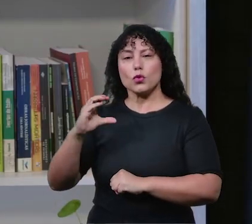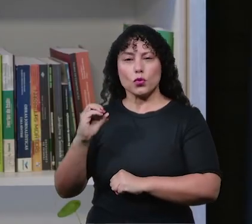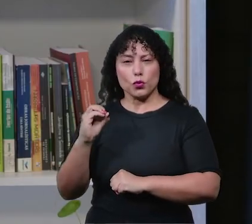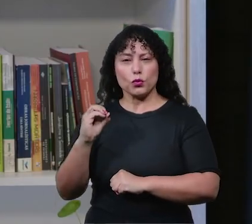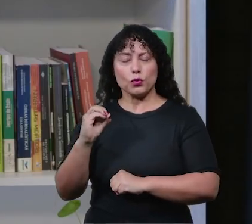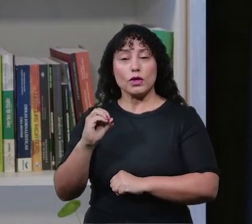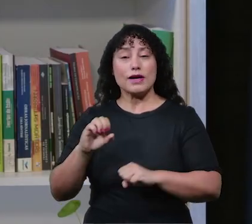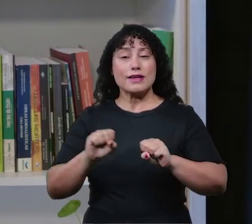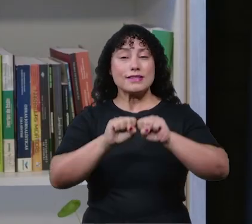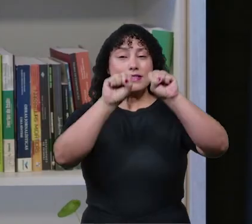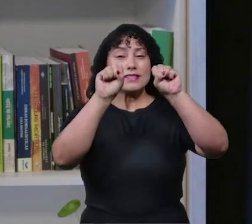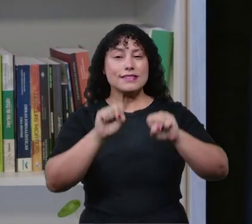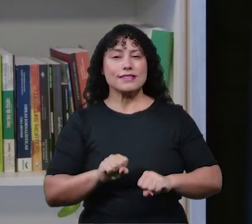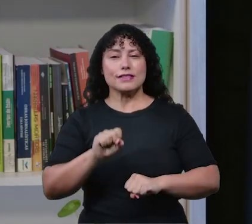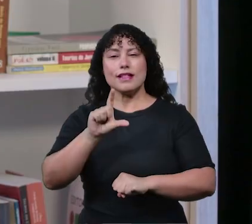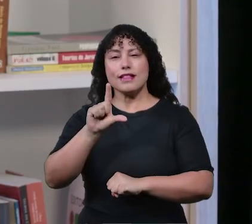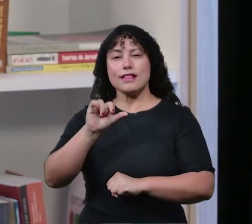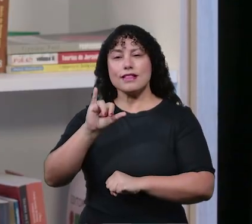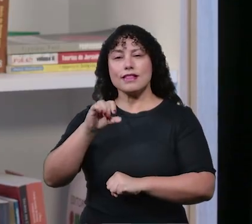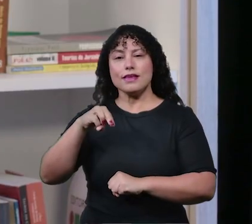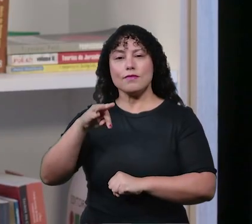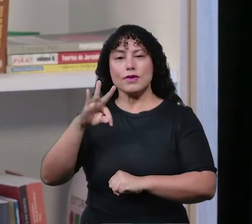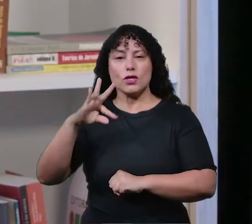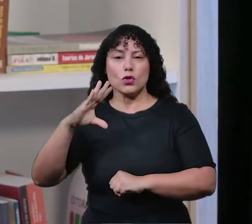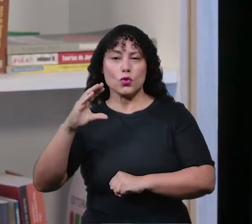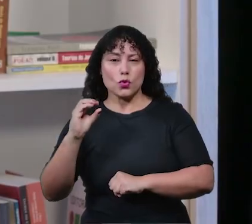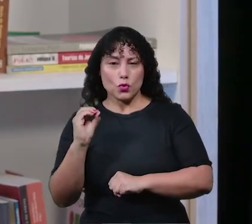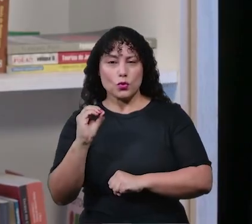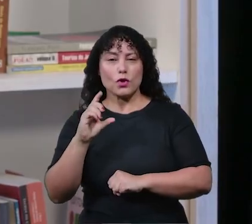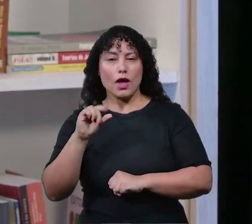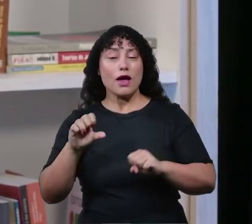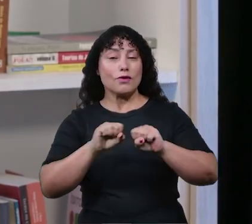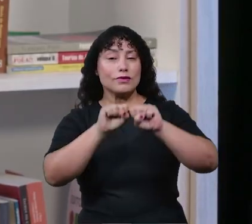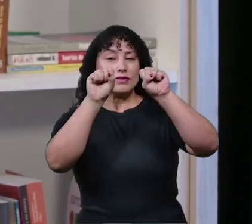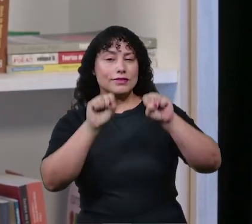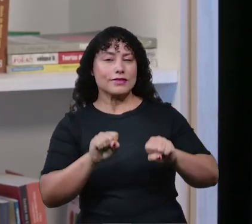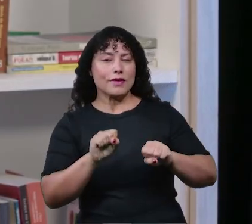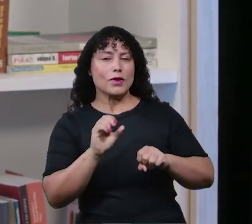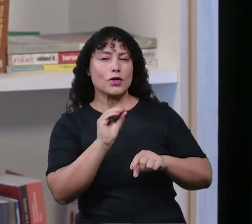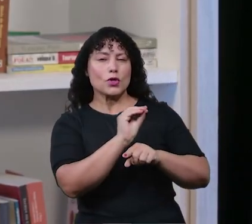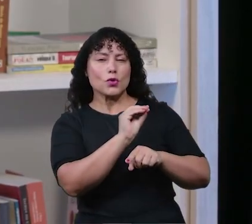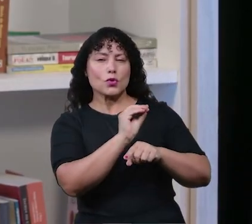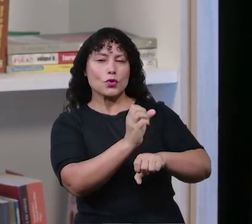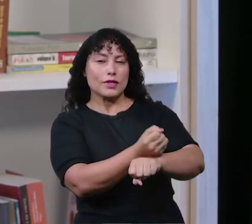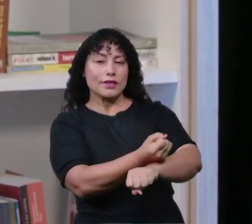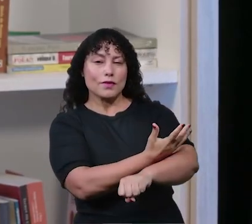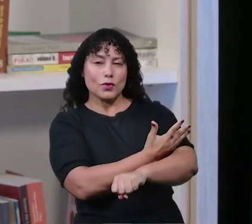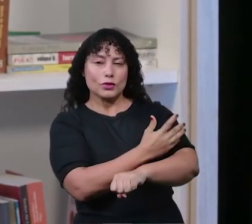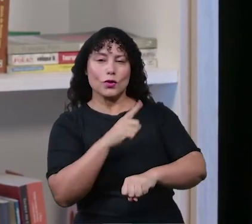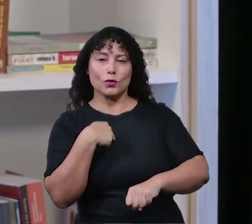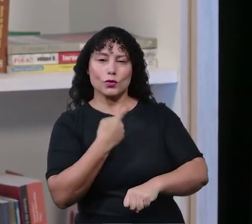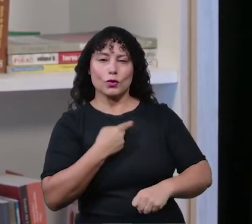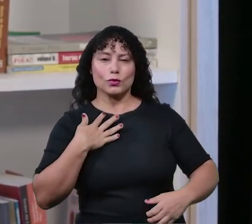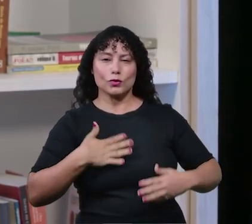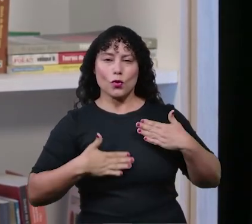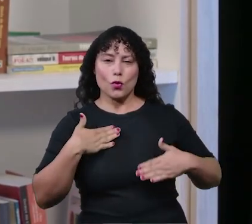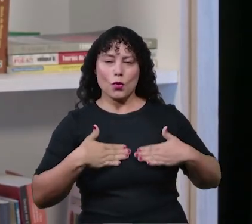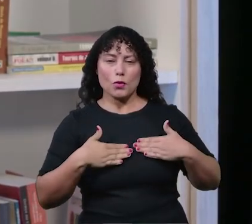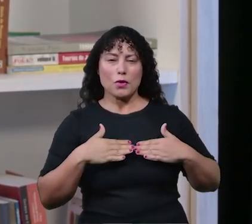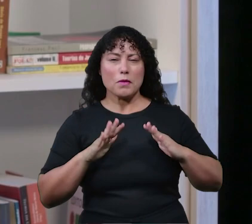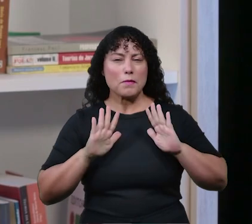límbico. Sistema límbico, pessoal. Esse é o sistema que cuida emocionalmente do nosso